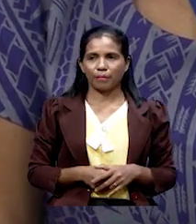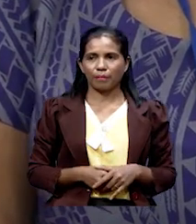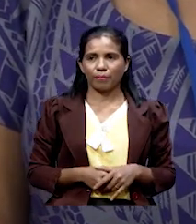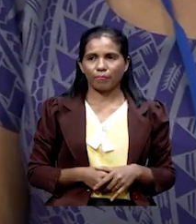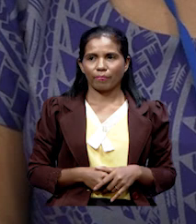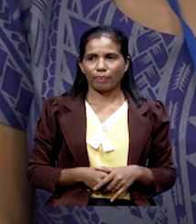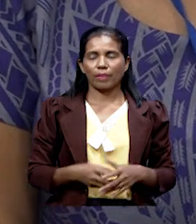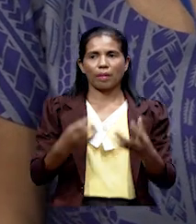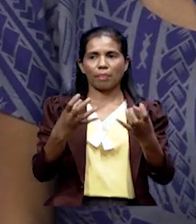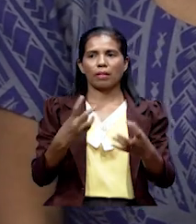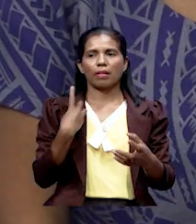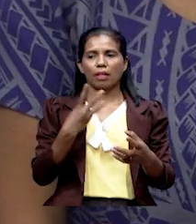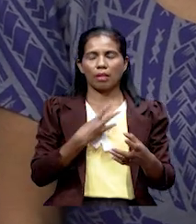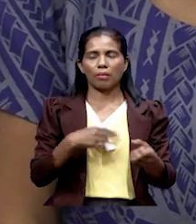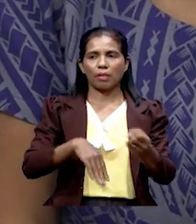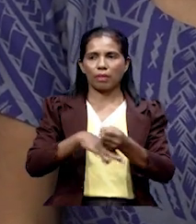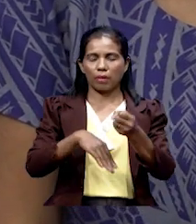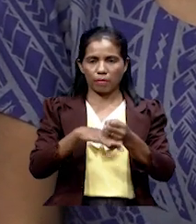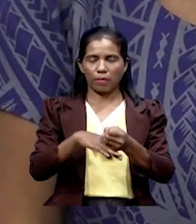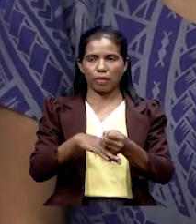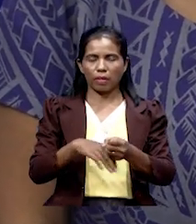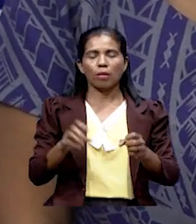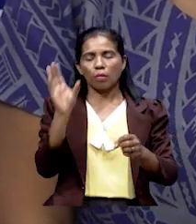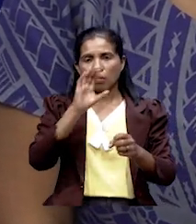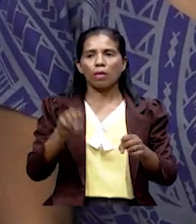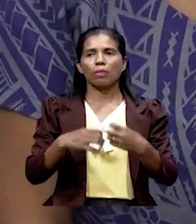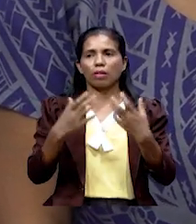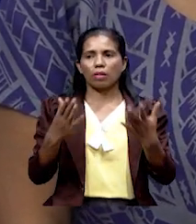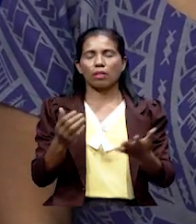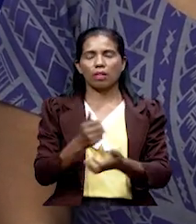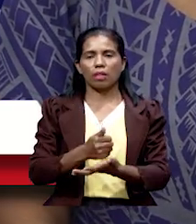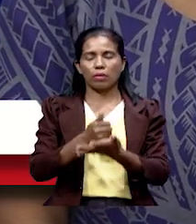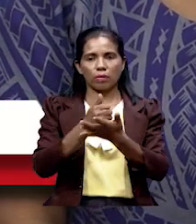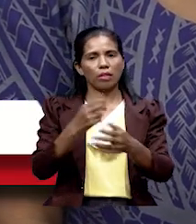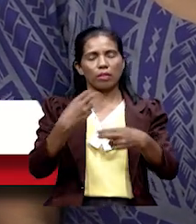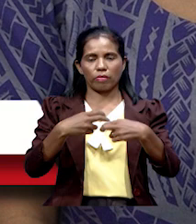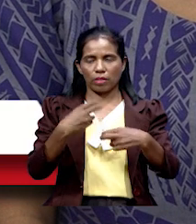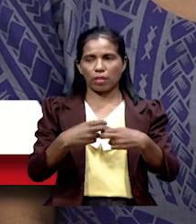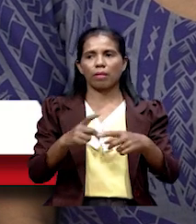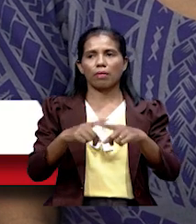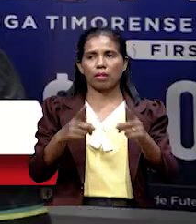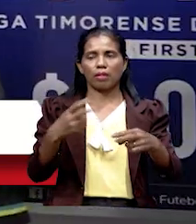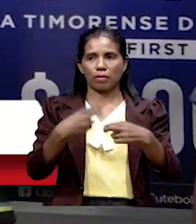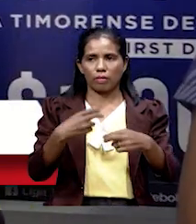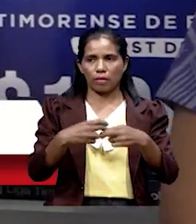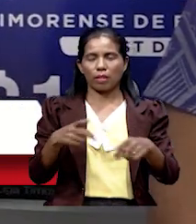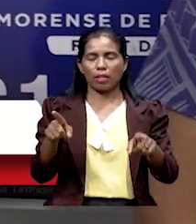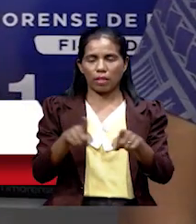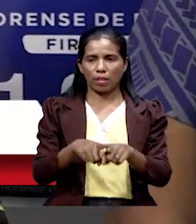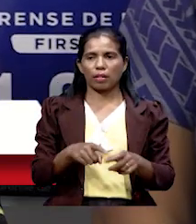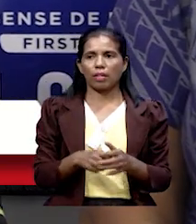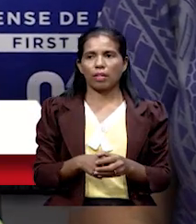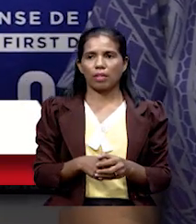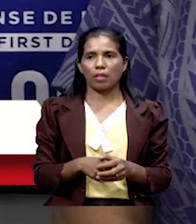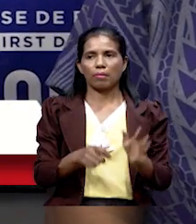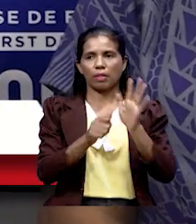kule dem barak me be tam esforso ang buka manera nsa par bele resolve dificuldade ne me be dificuldade ma mensaje kare presente